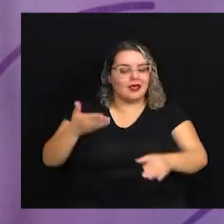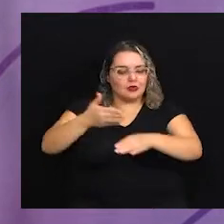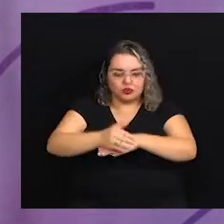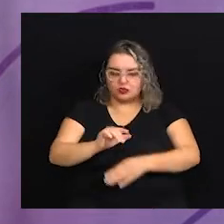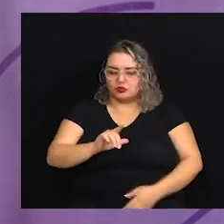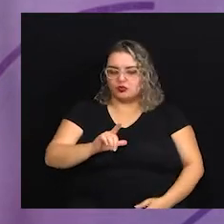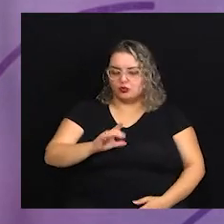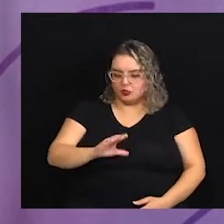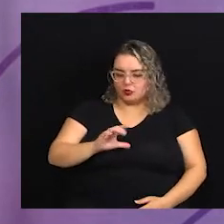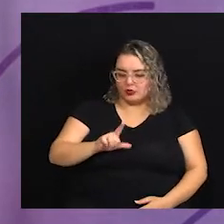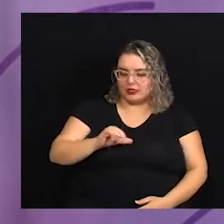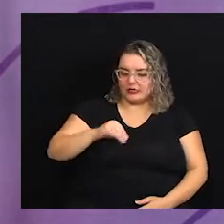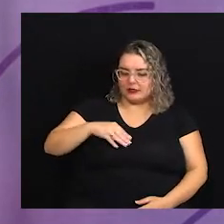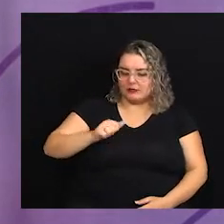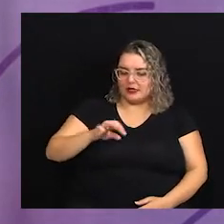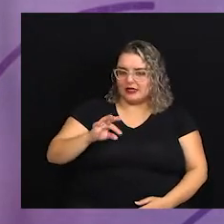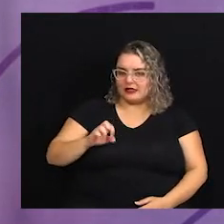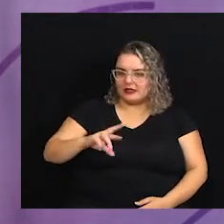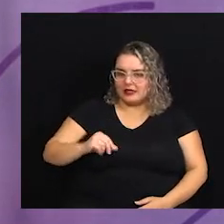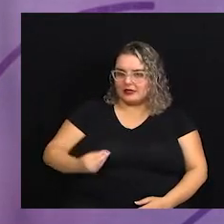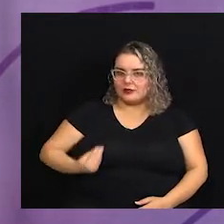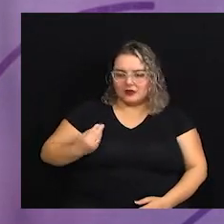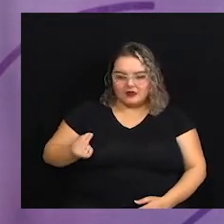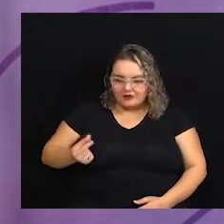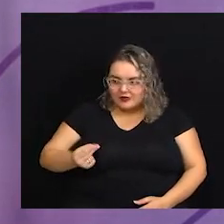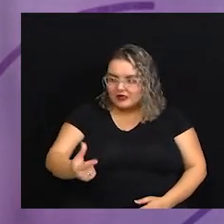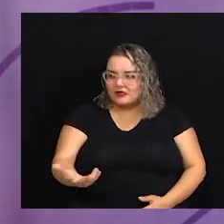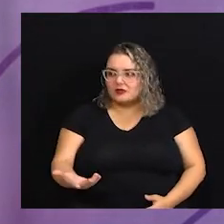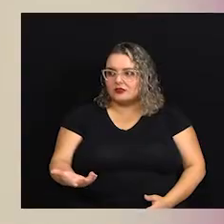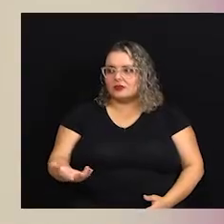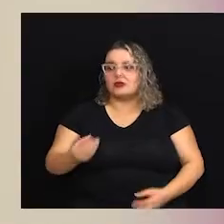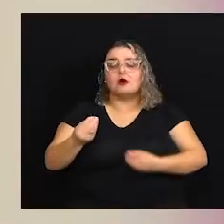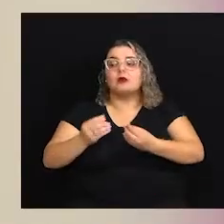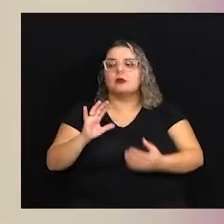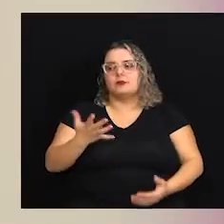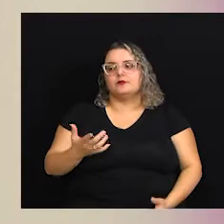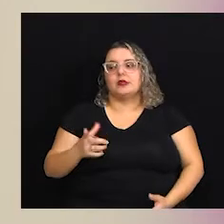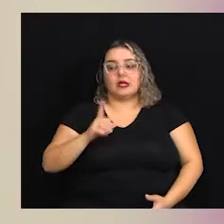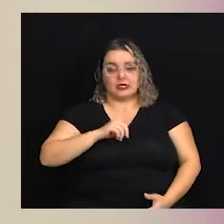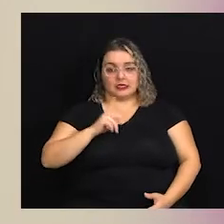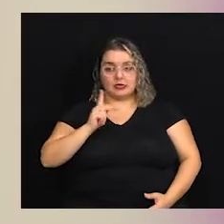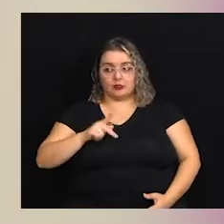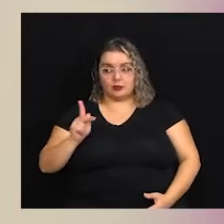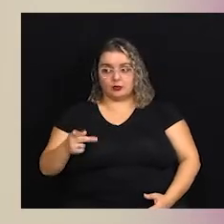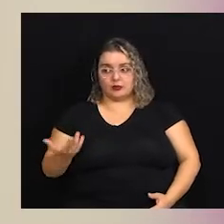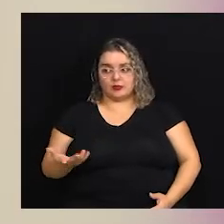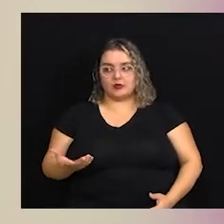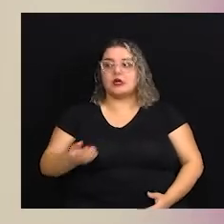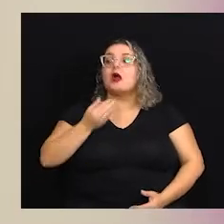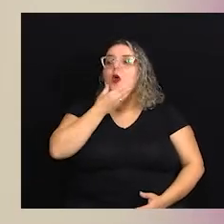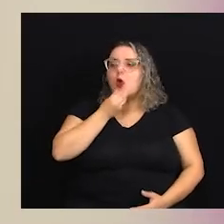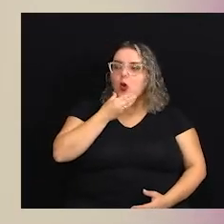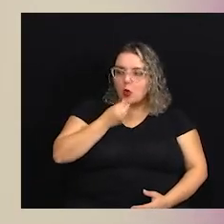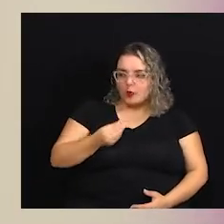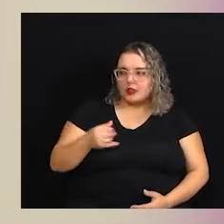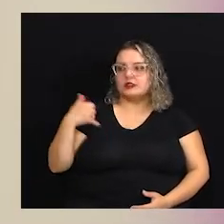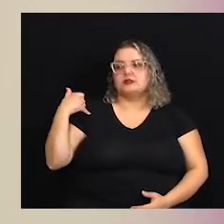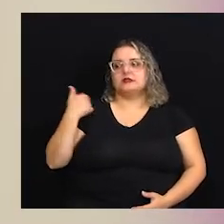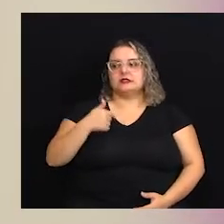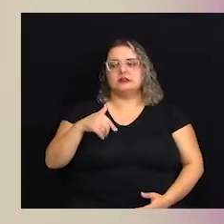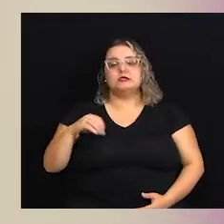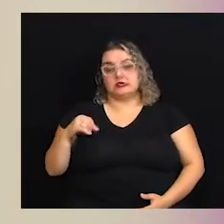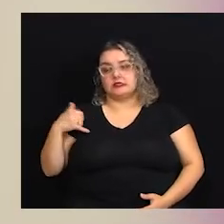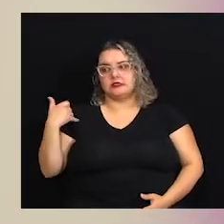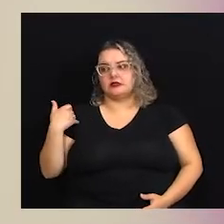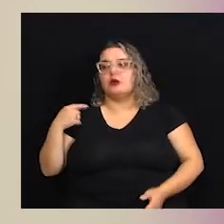nesse período do climatério, aí é a vida inteira? Como que funciona? Tem um professor meu que eu gosto, porque ele é homem,